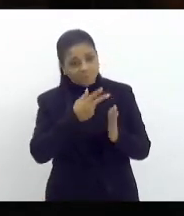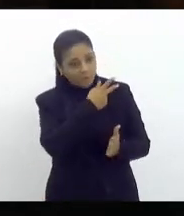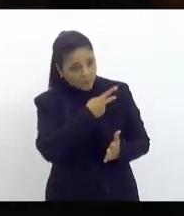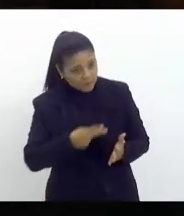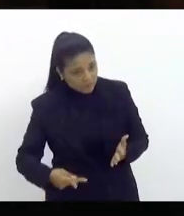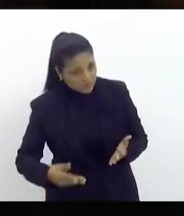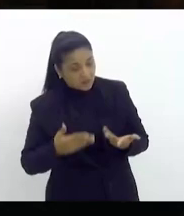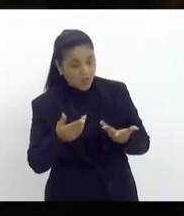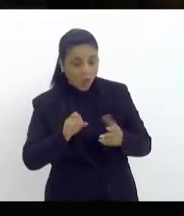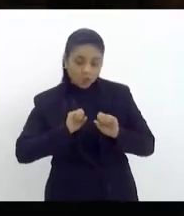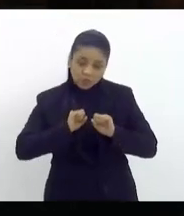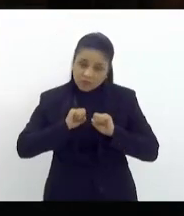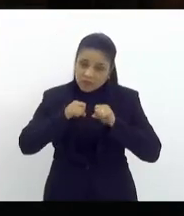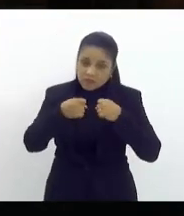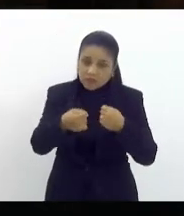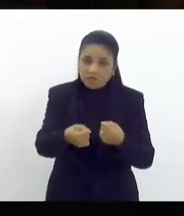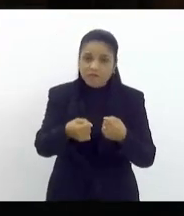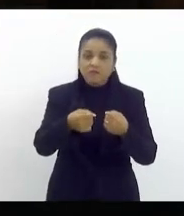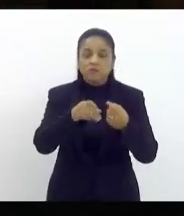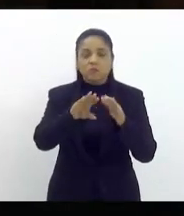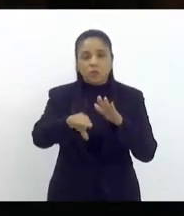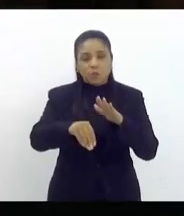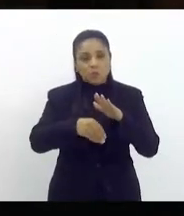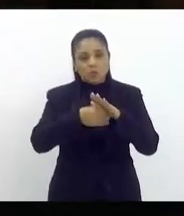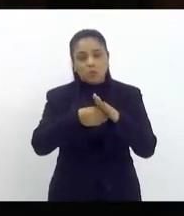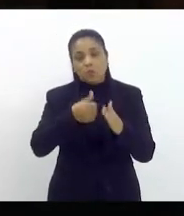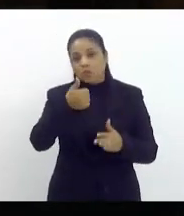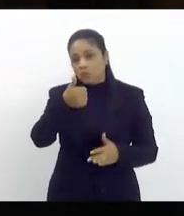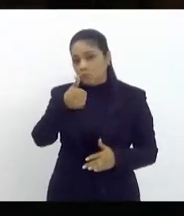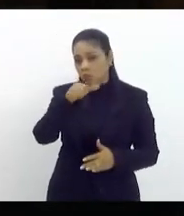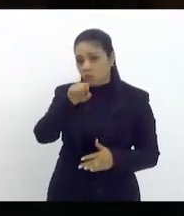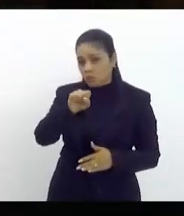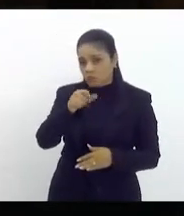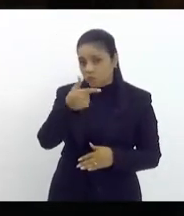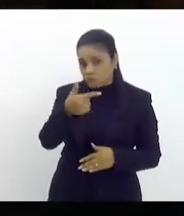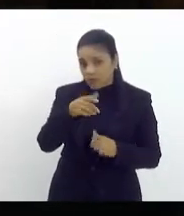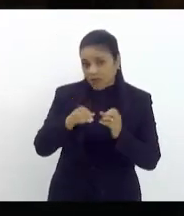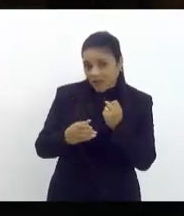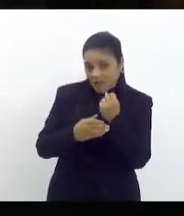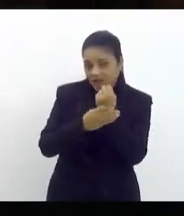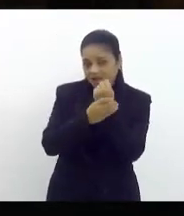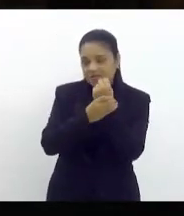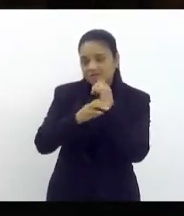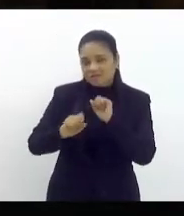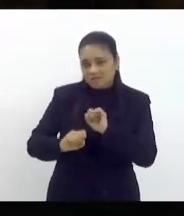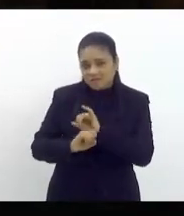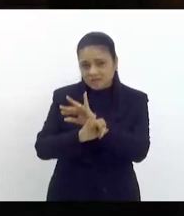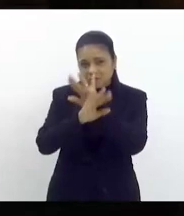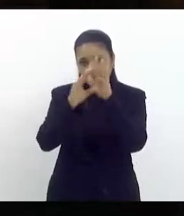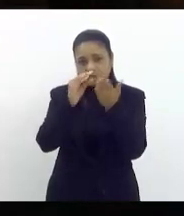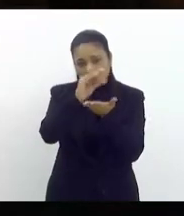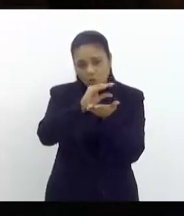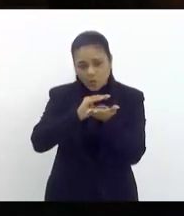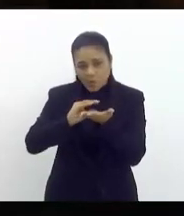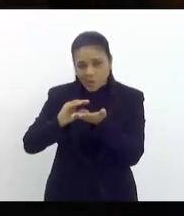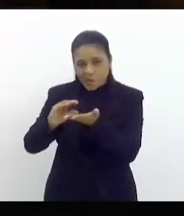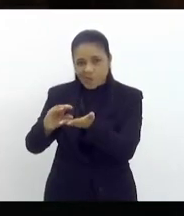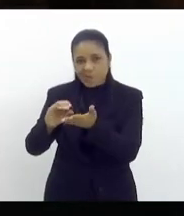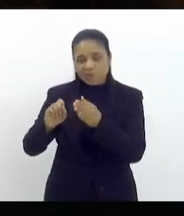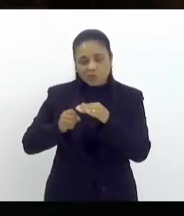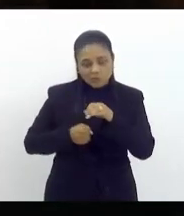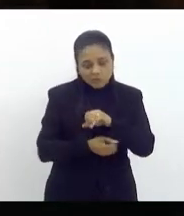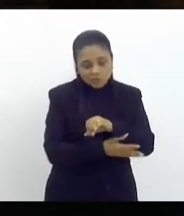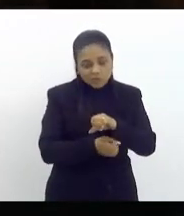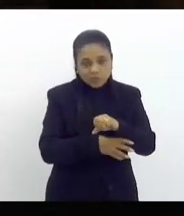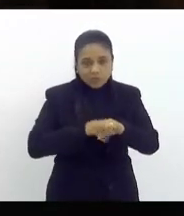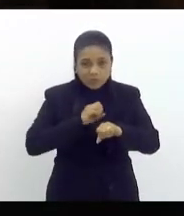defesa aqui é sobre a emenda 182 que garante transparência aos recursos empenhados ao super